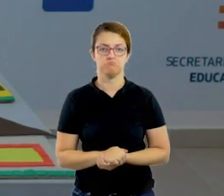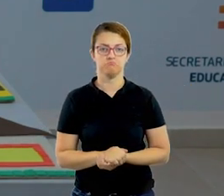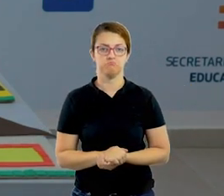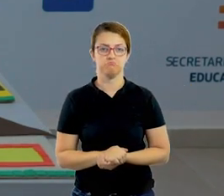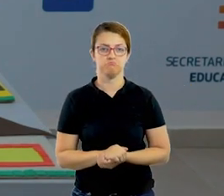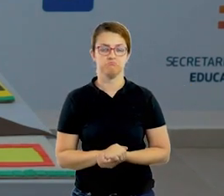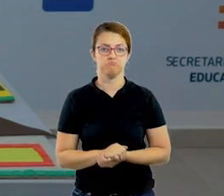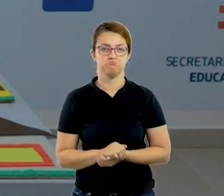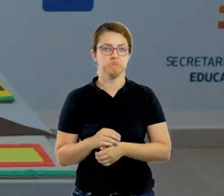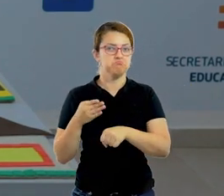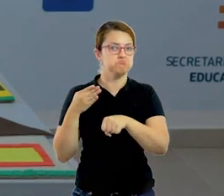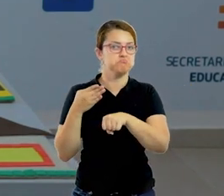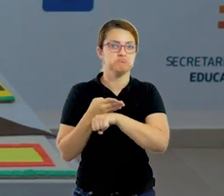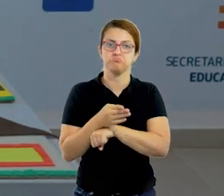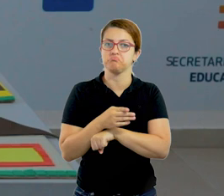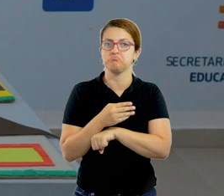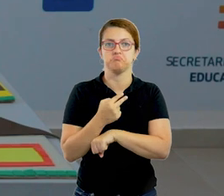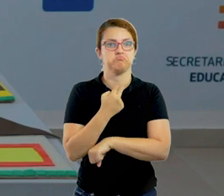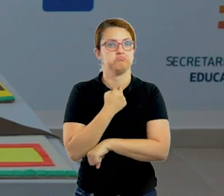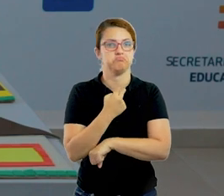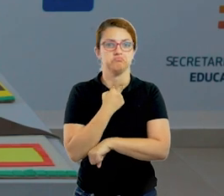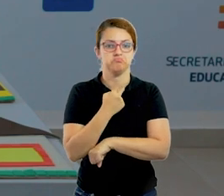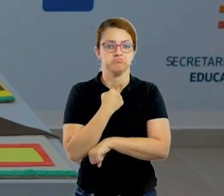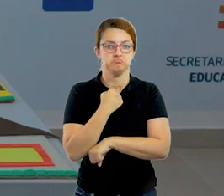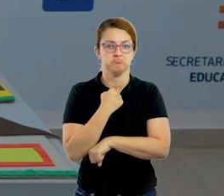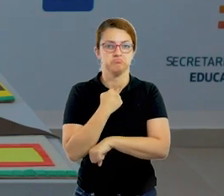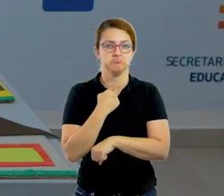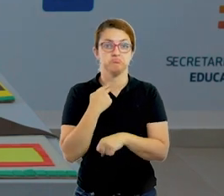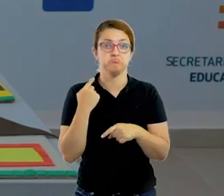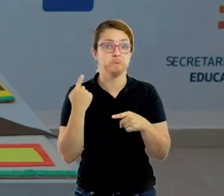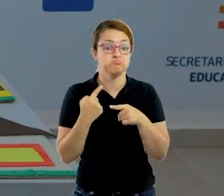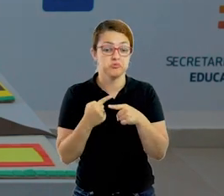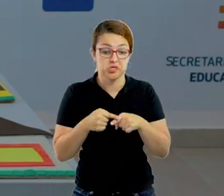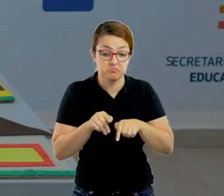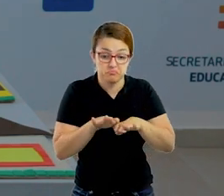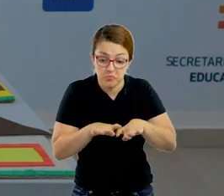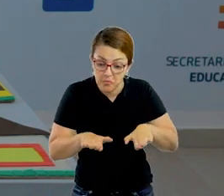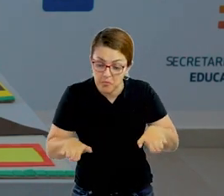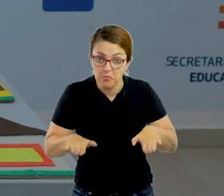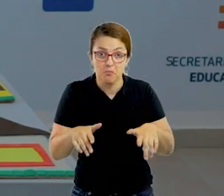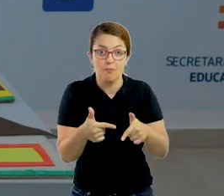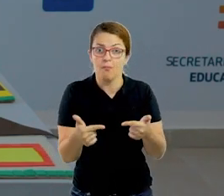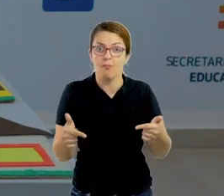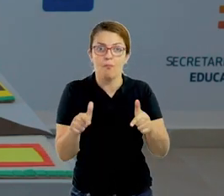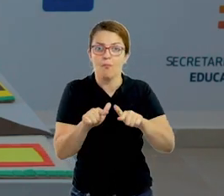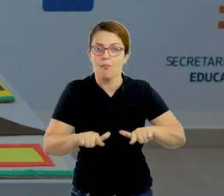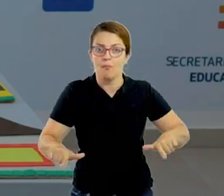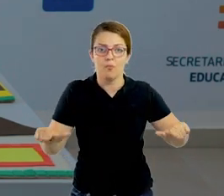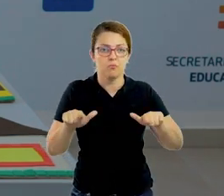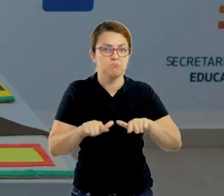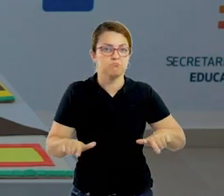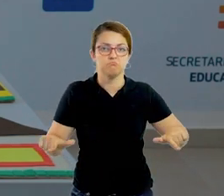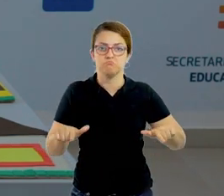Ninguém podia entrar nela não, porque na casa não tinha chão.